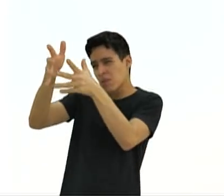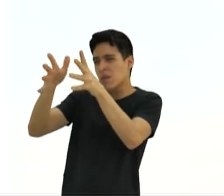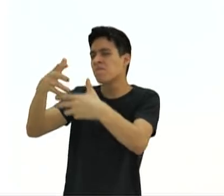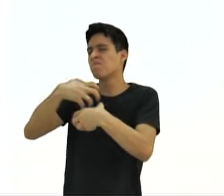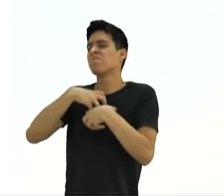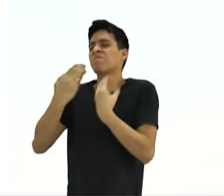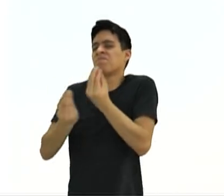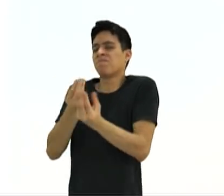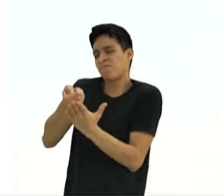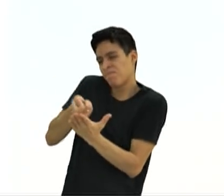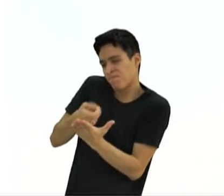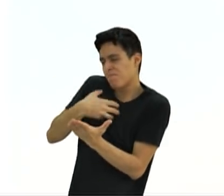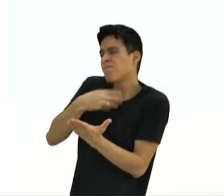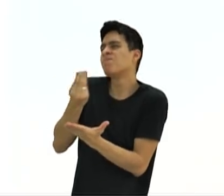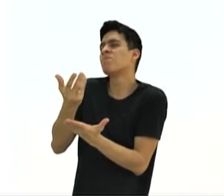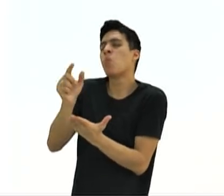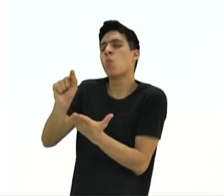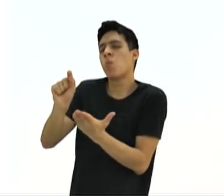ela te traz.